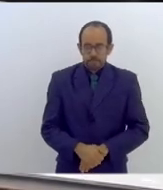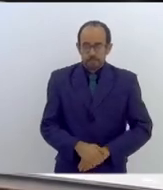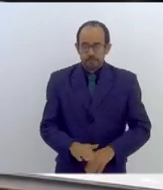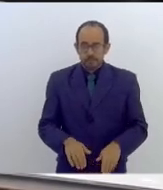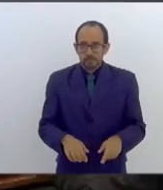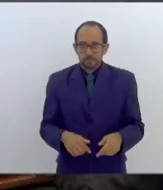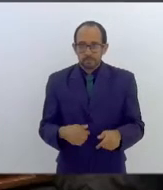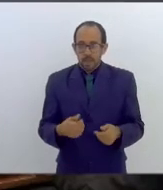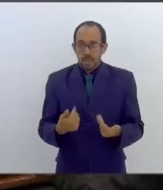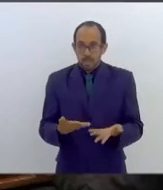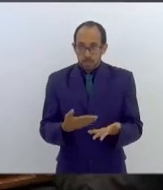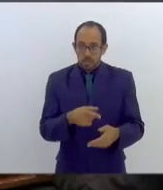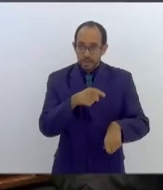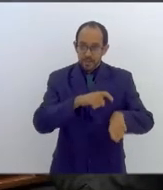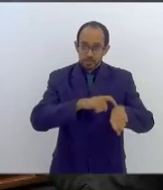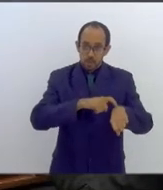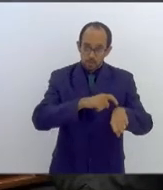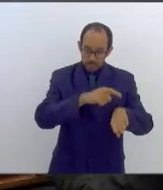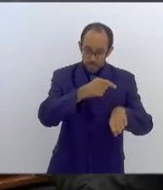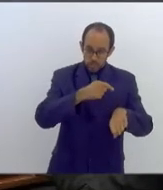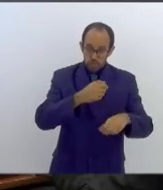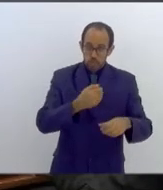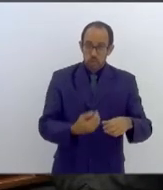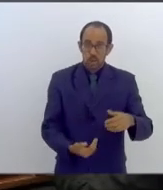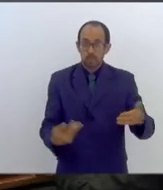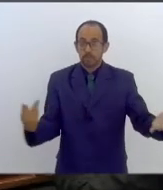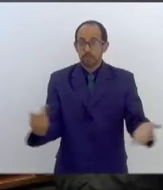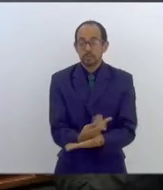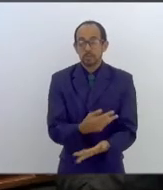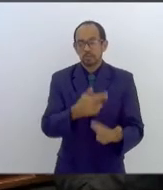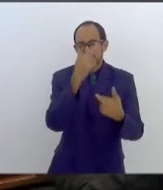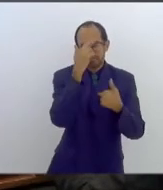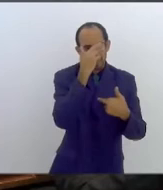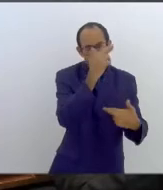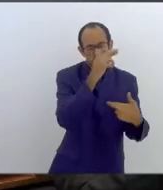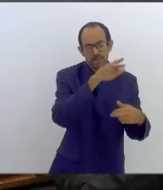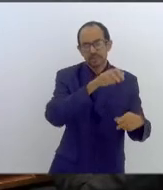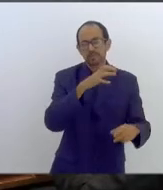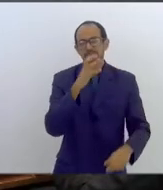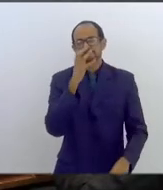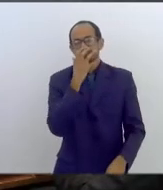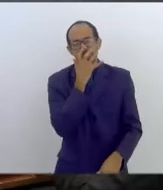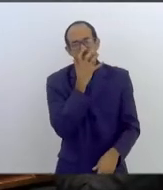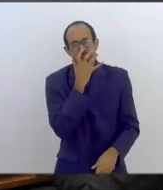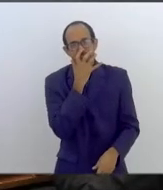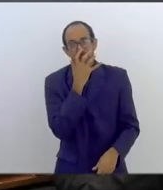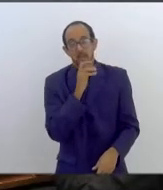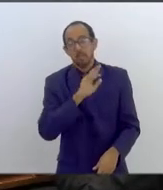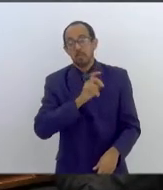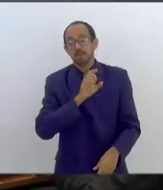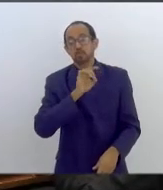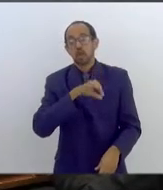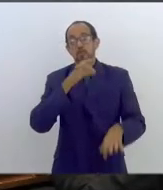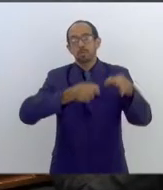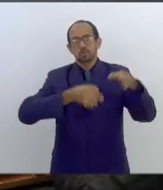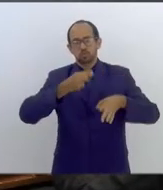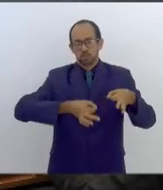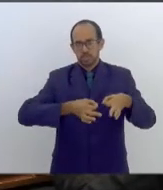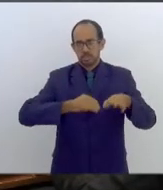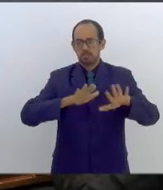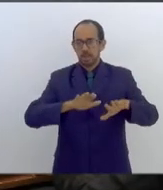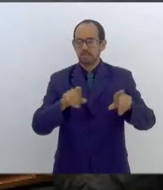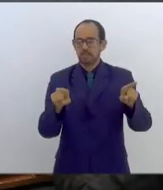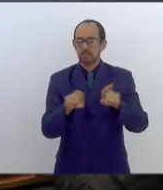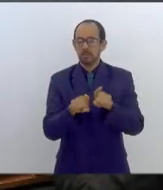Desde aquela época Surgiu da minha parte um grande respeito e admiração não só pelo juiz que que ele era